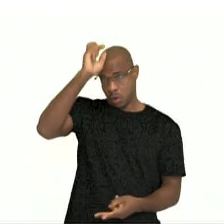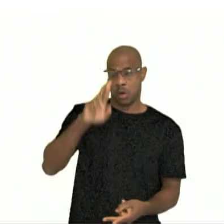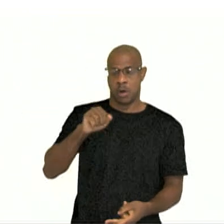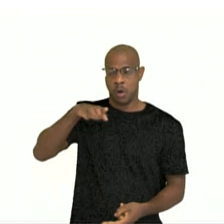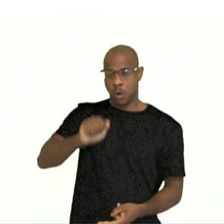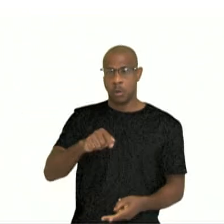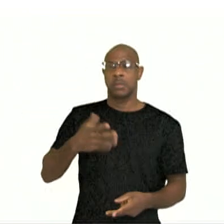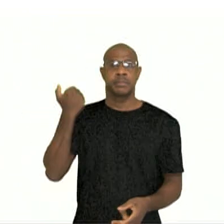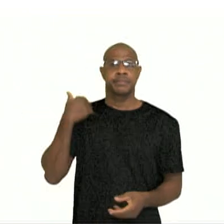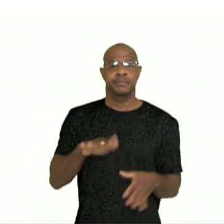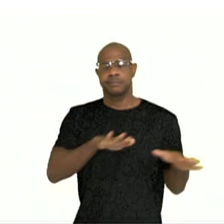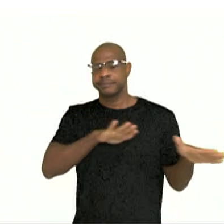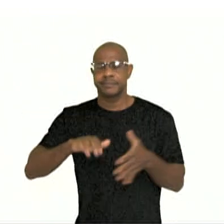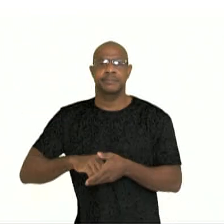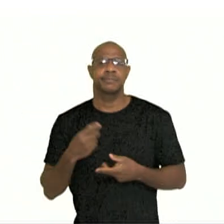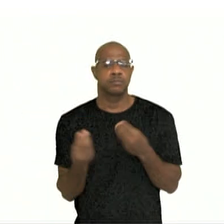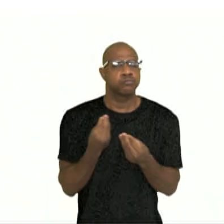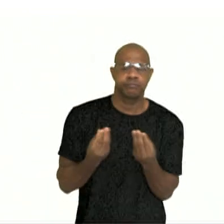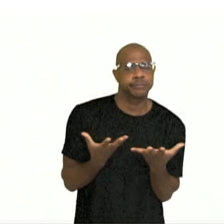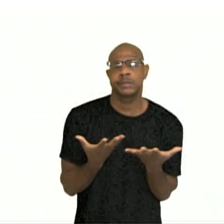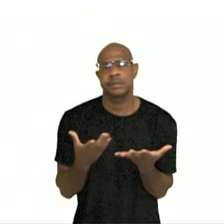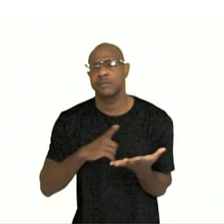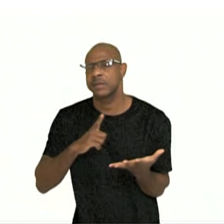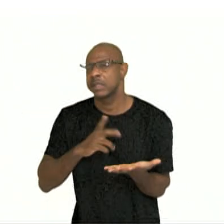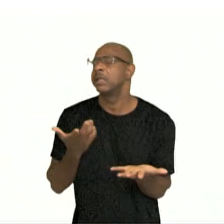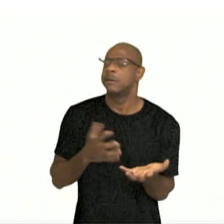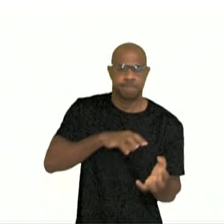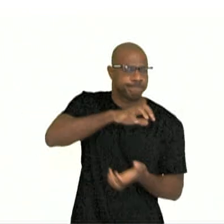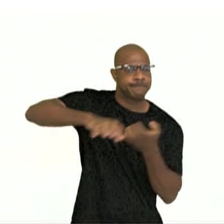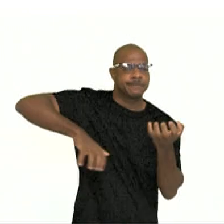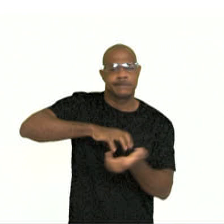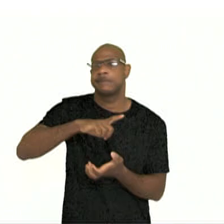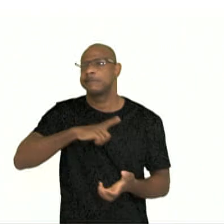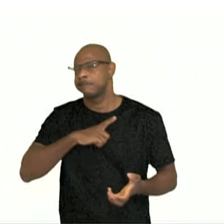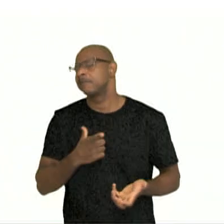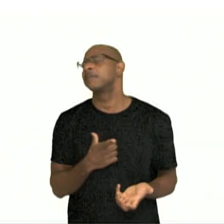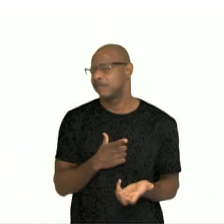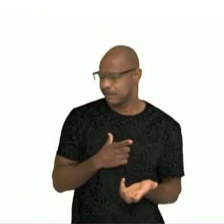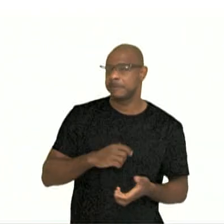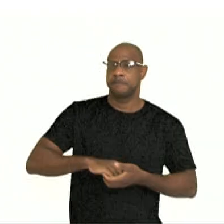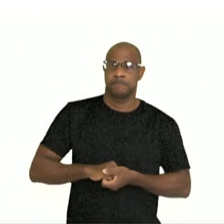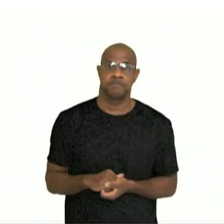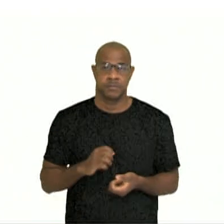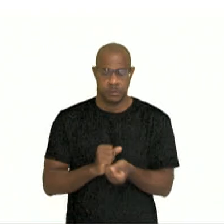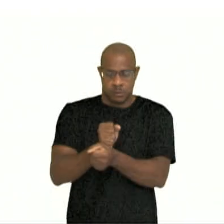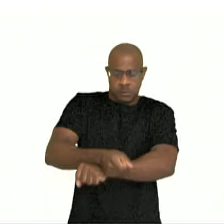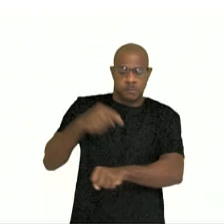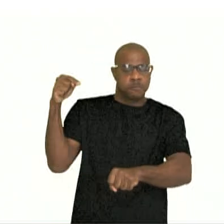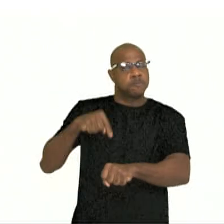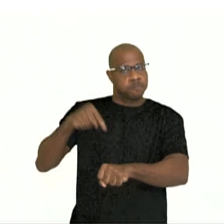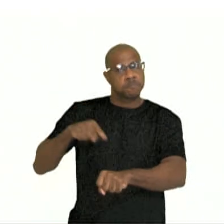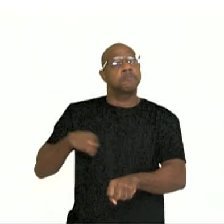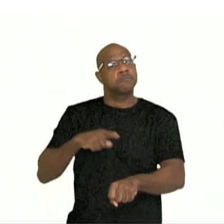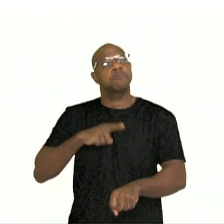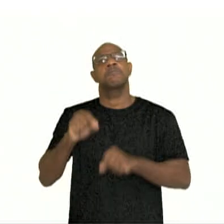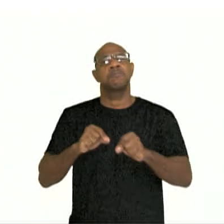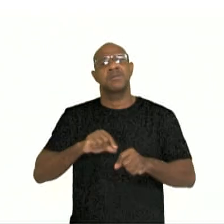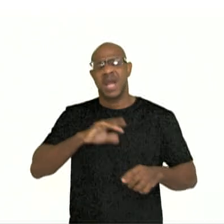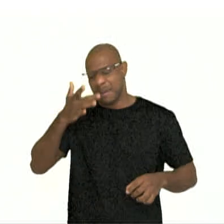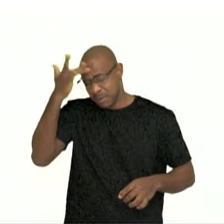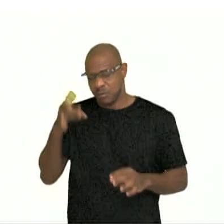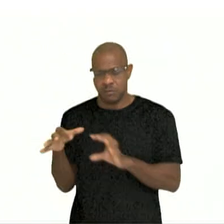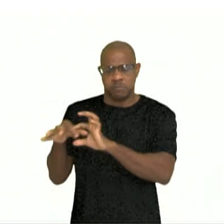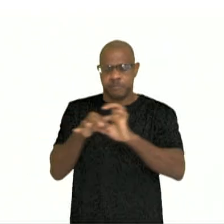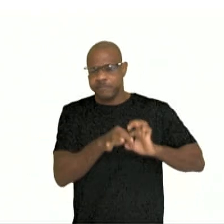período da República, a gente vai ter revoltas, né, acerca da escravidão. Né? Muitos vão se unir em